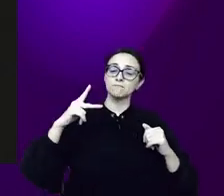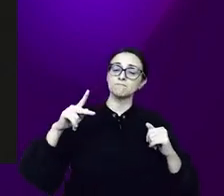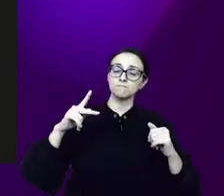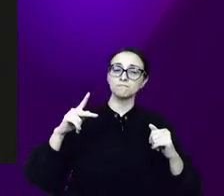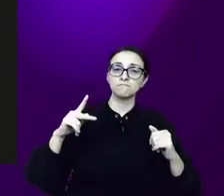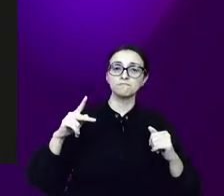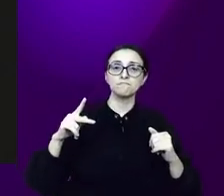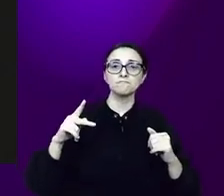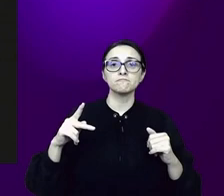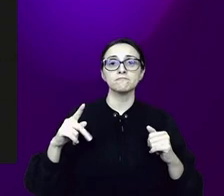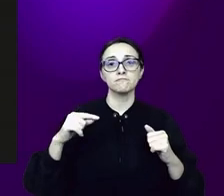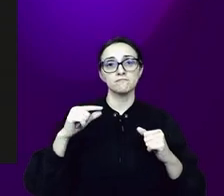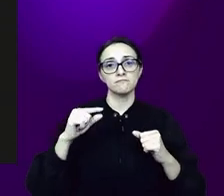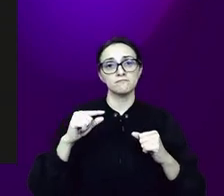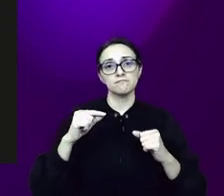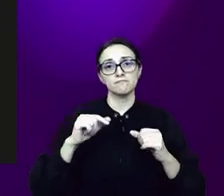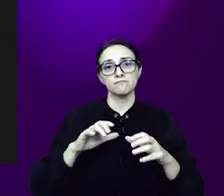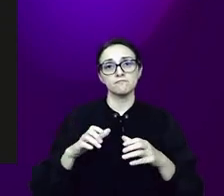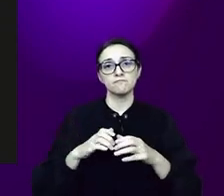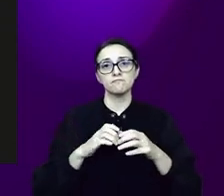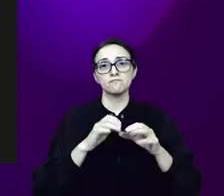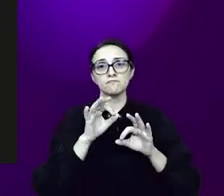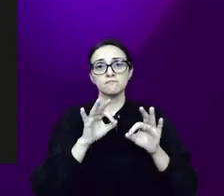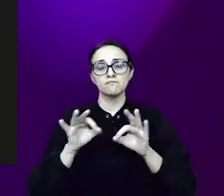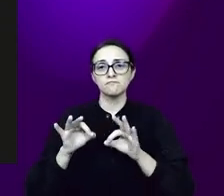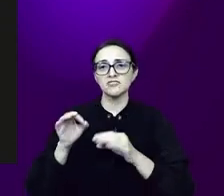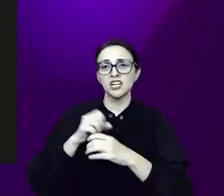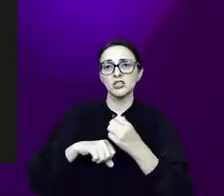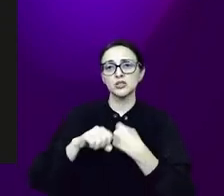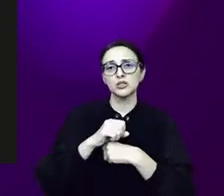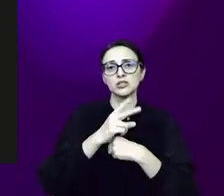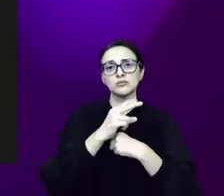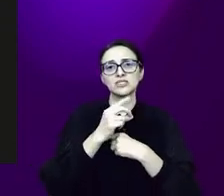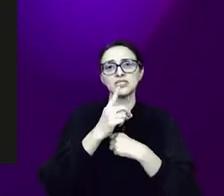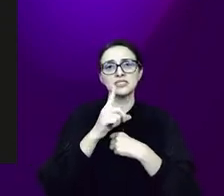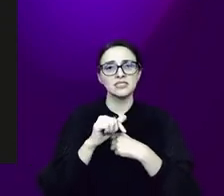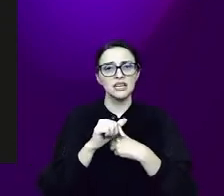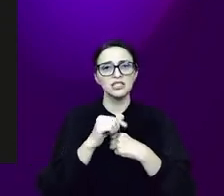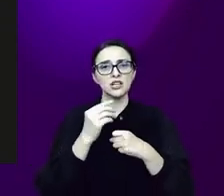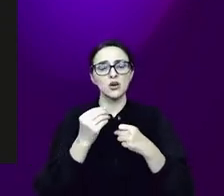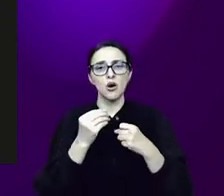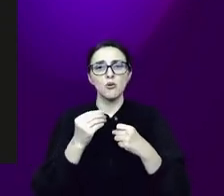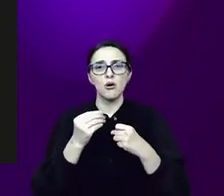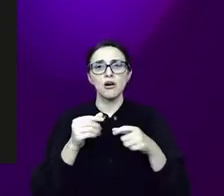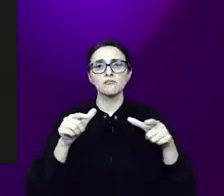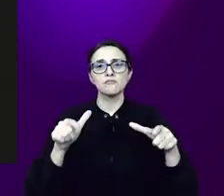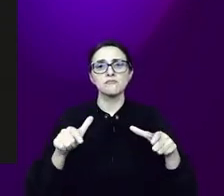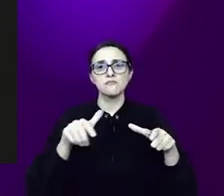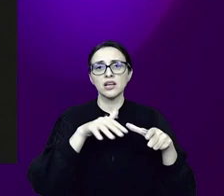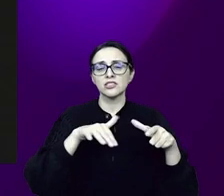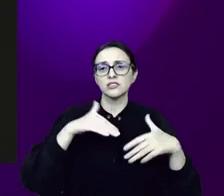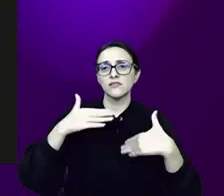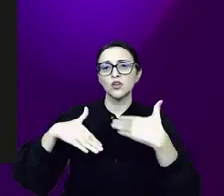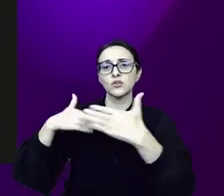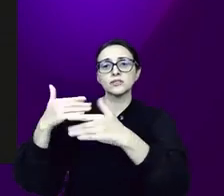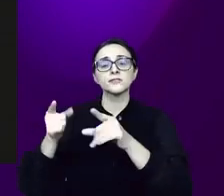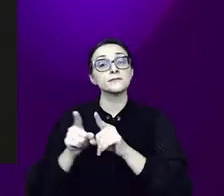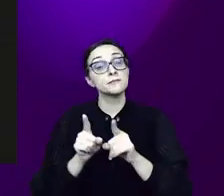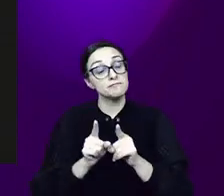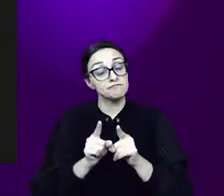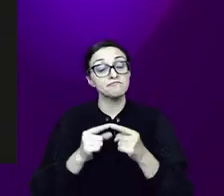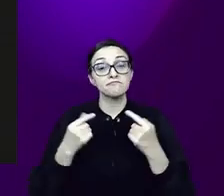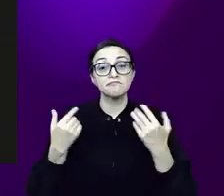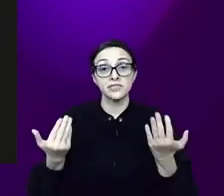se o release em 2015, o release artroscópio, 2017, talvez uma cap, agora com essa evolução,